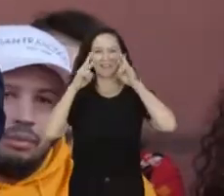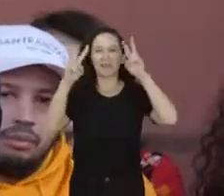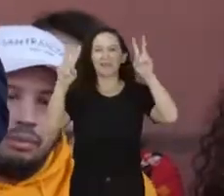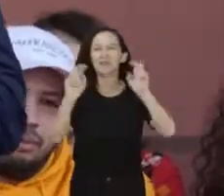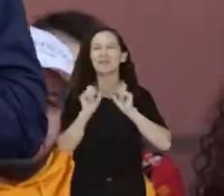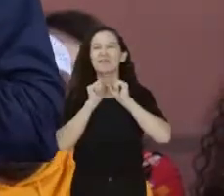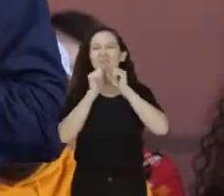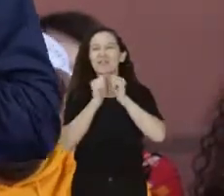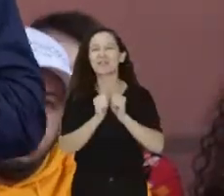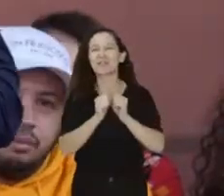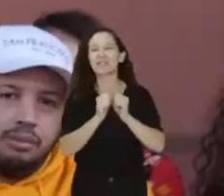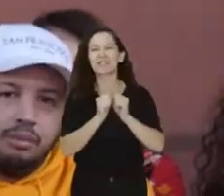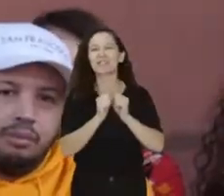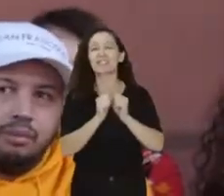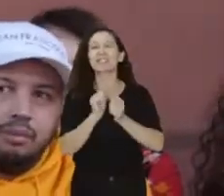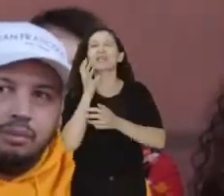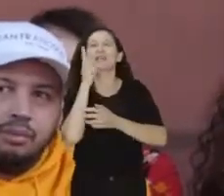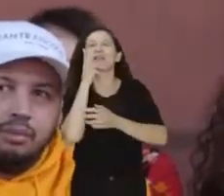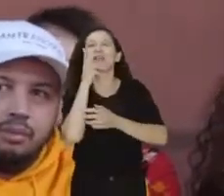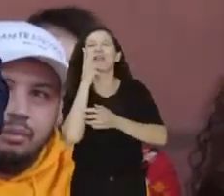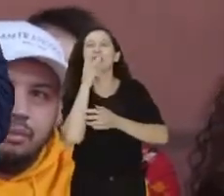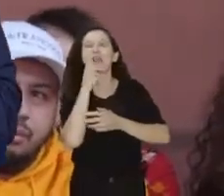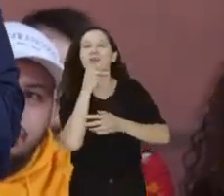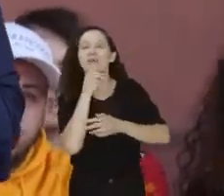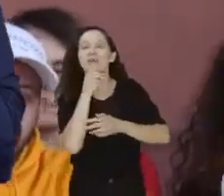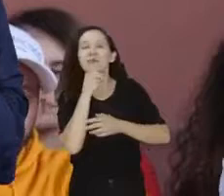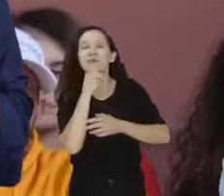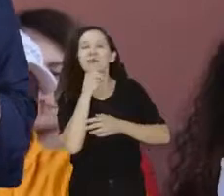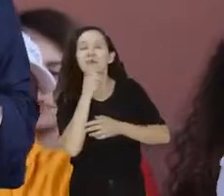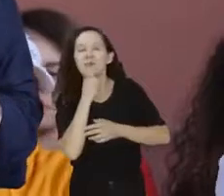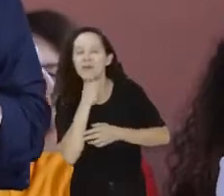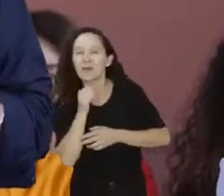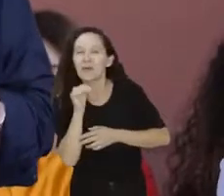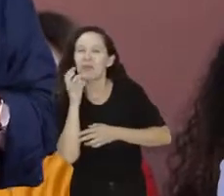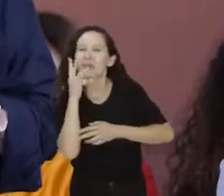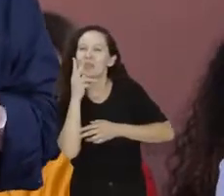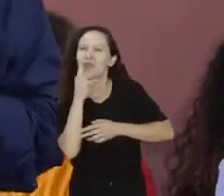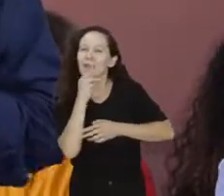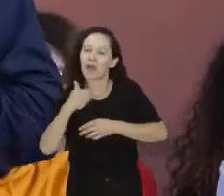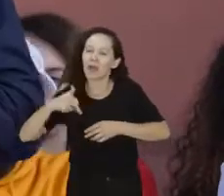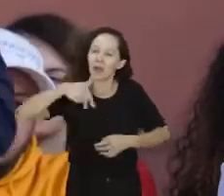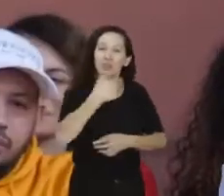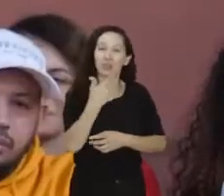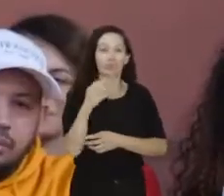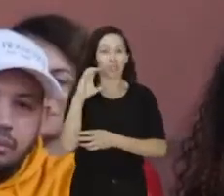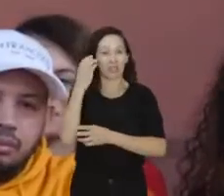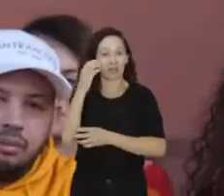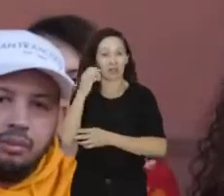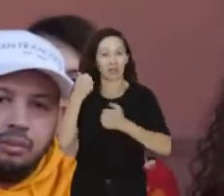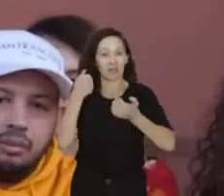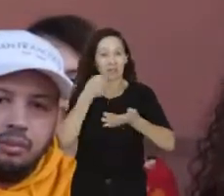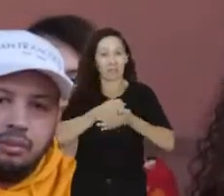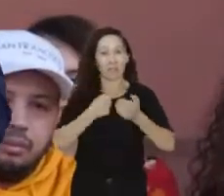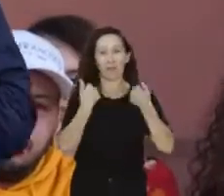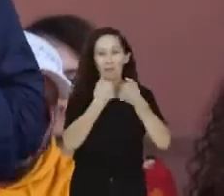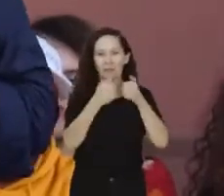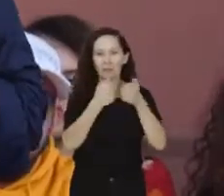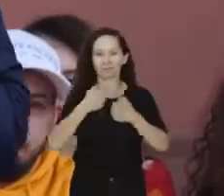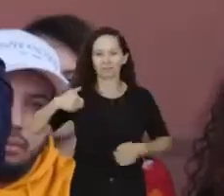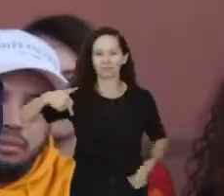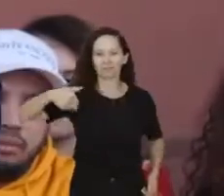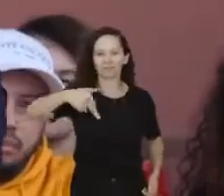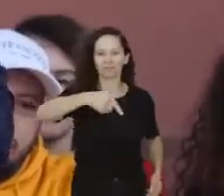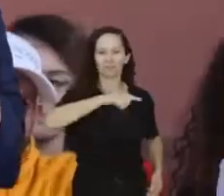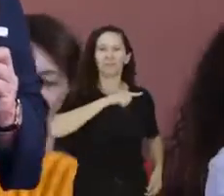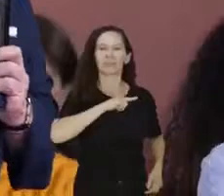horas, para chegar na Ponte Preta, porque não tinha uma moeda de 50 centavos para pagar um ônibus. Se muitas vezes eu